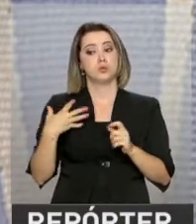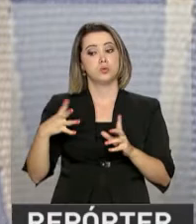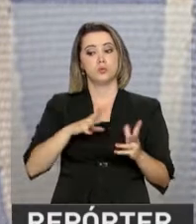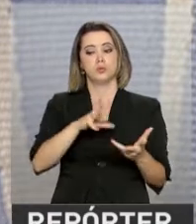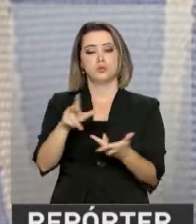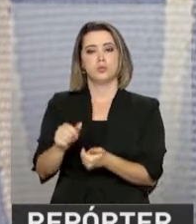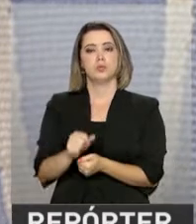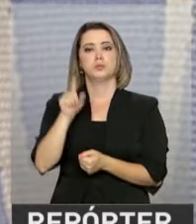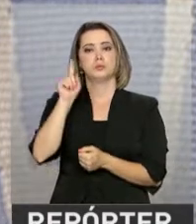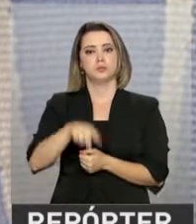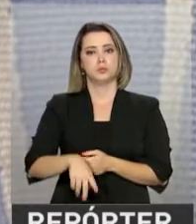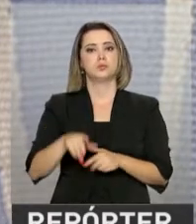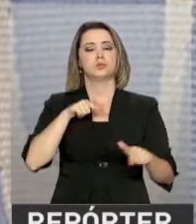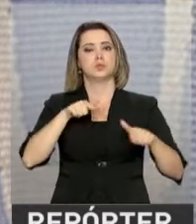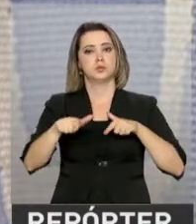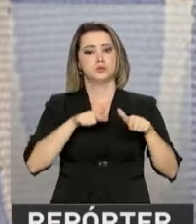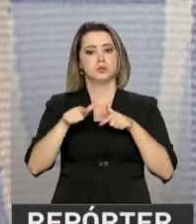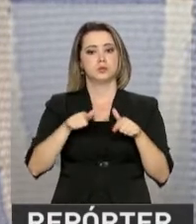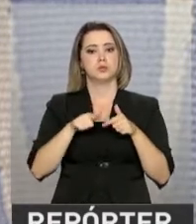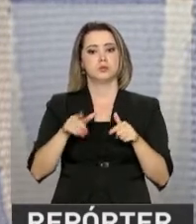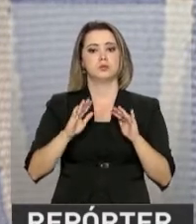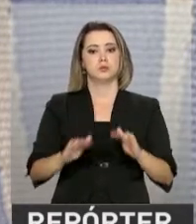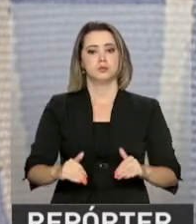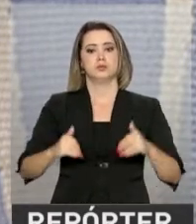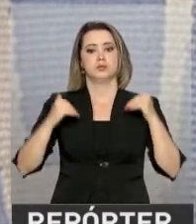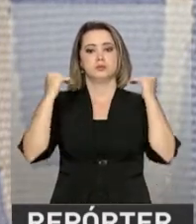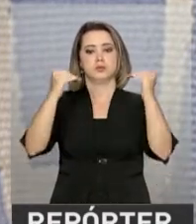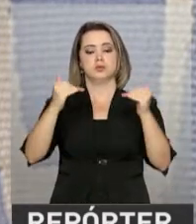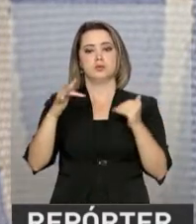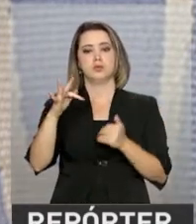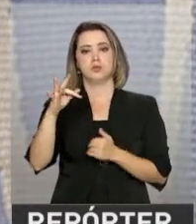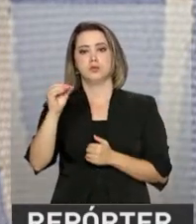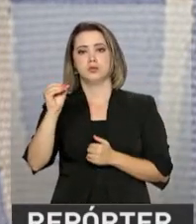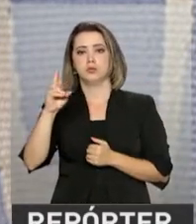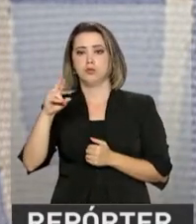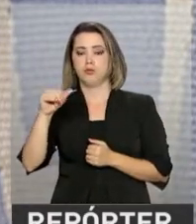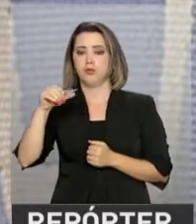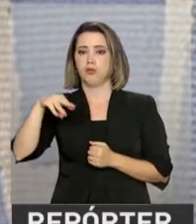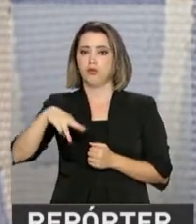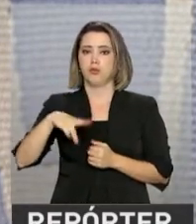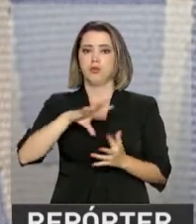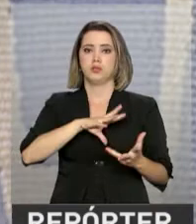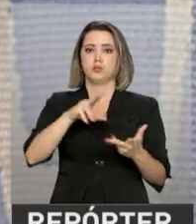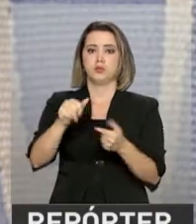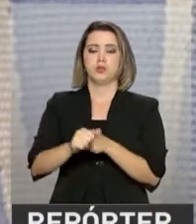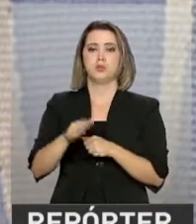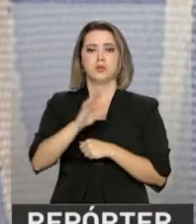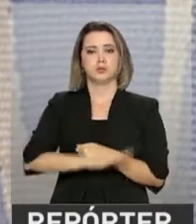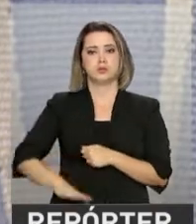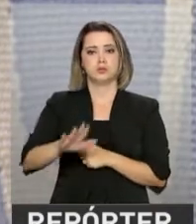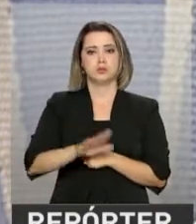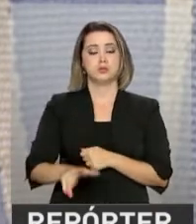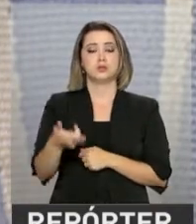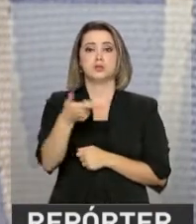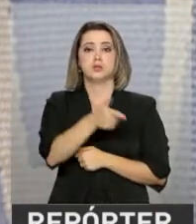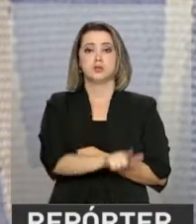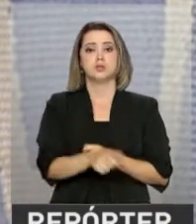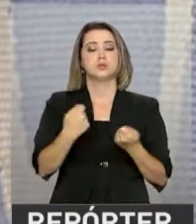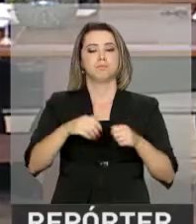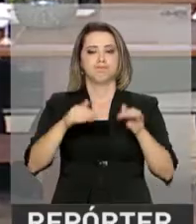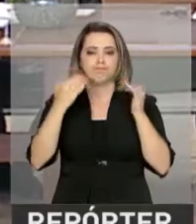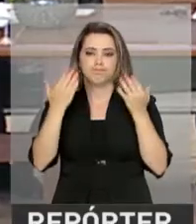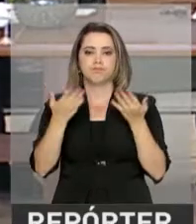dos méritos maiores do Fórum Global da Criança, que uma vez mais faço questão de